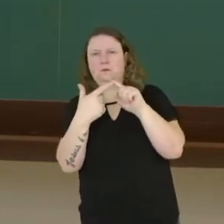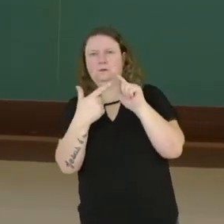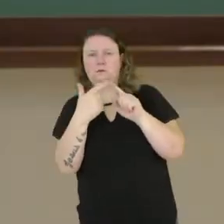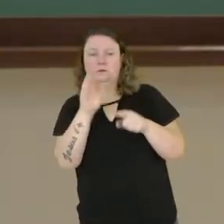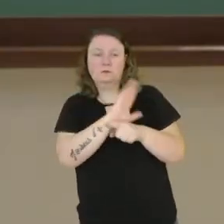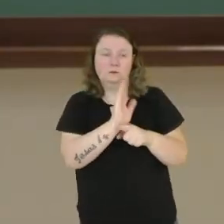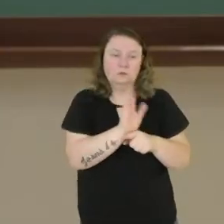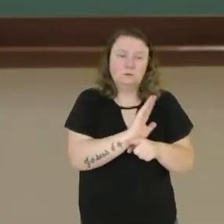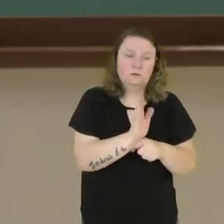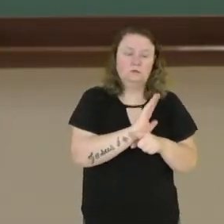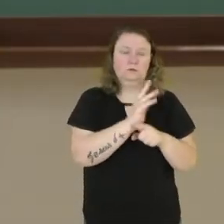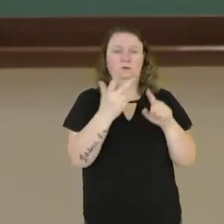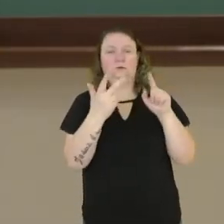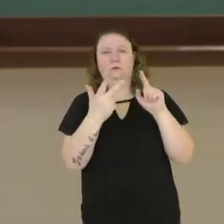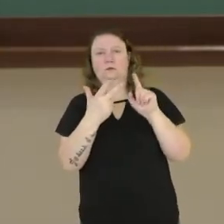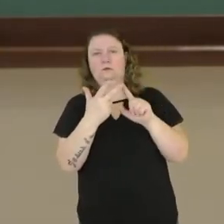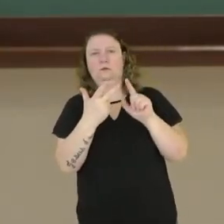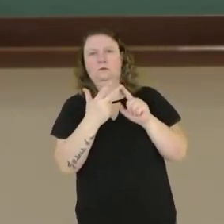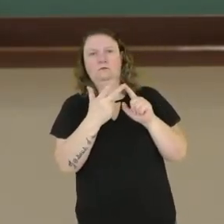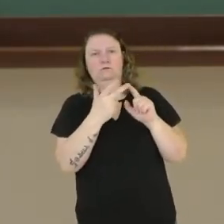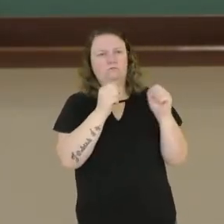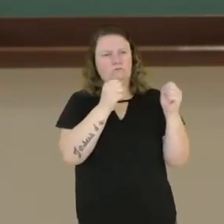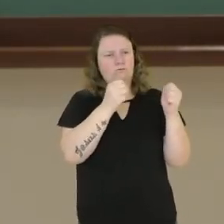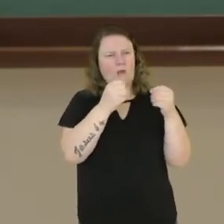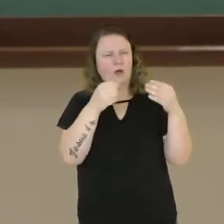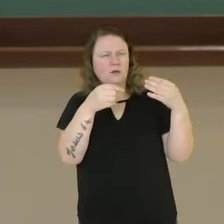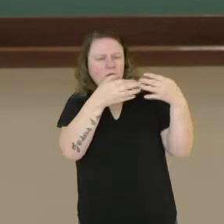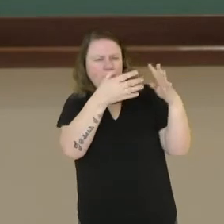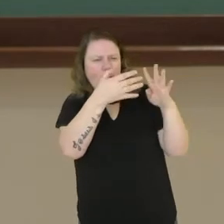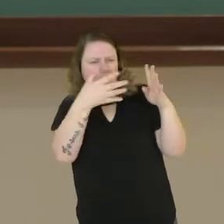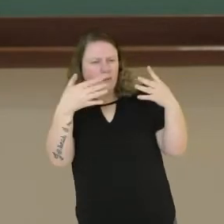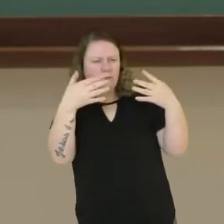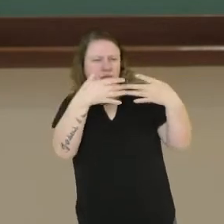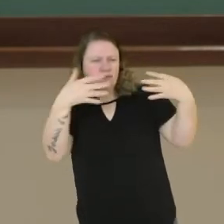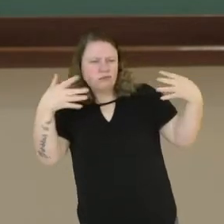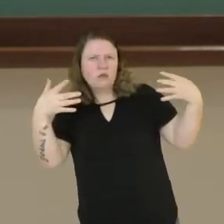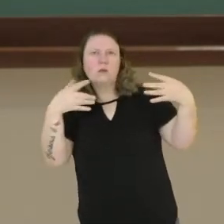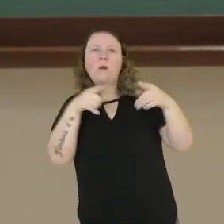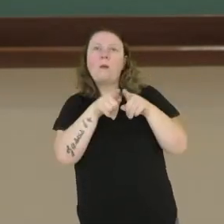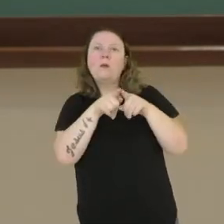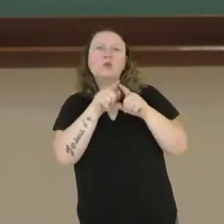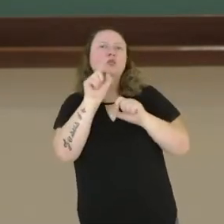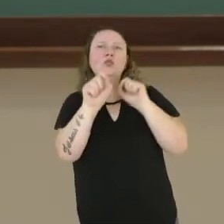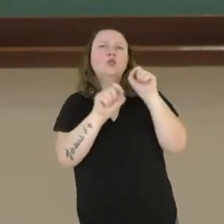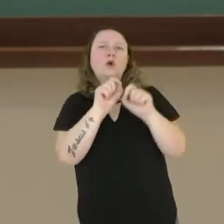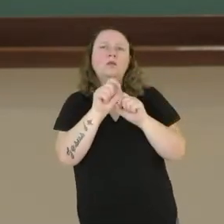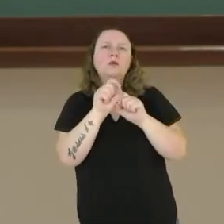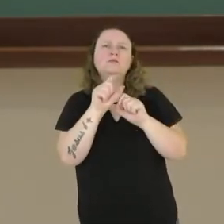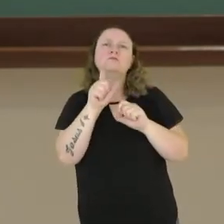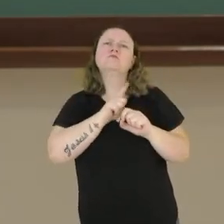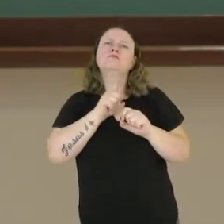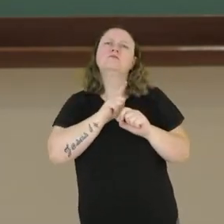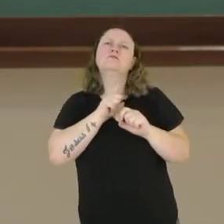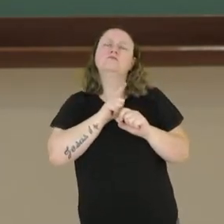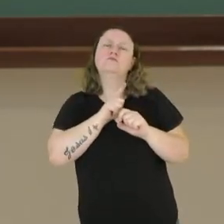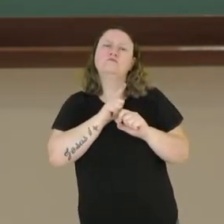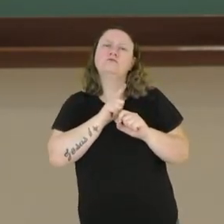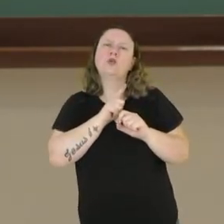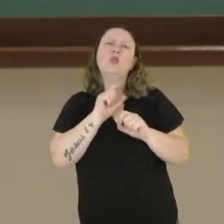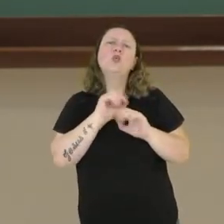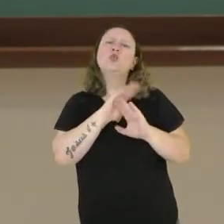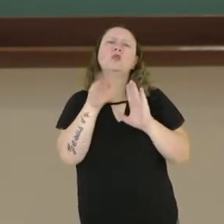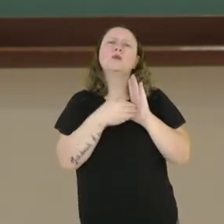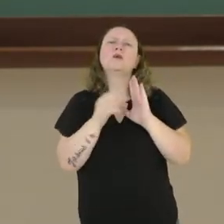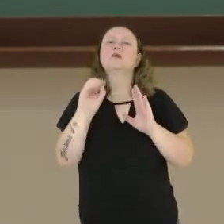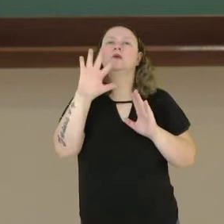documentários. A gente vai ver se falar, se comentar sobre guerras que ocorreram na história da humanidade, né?